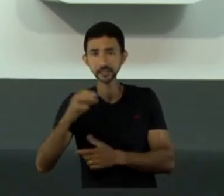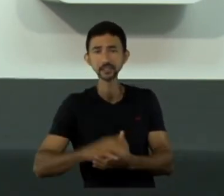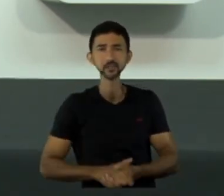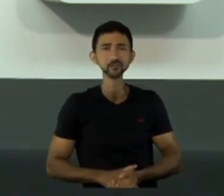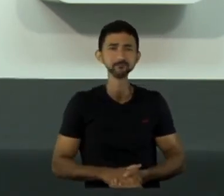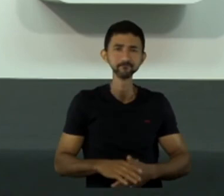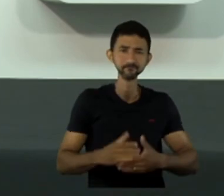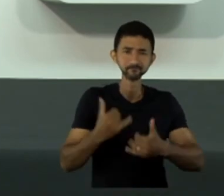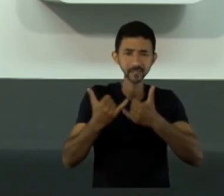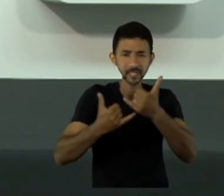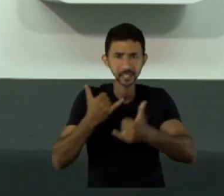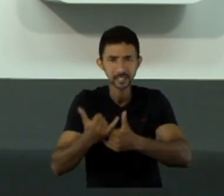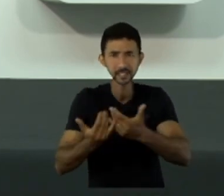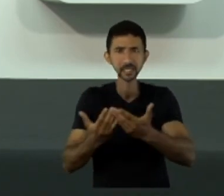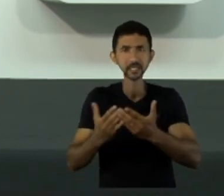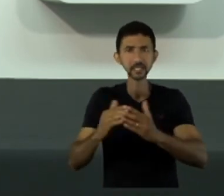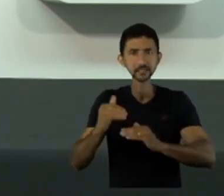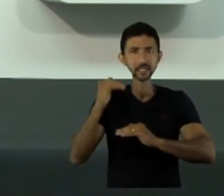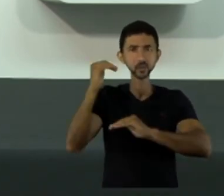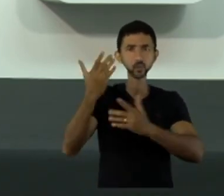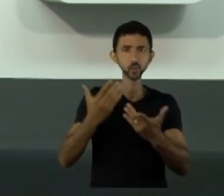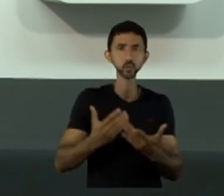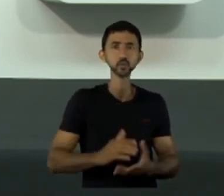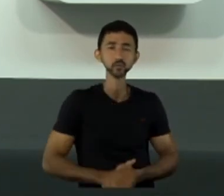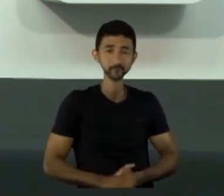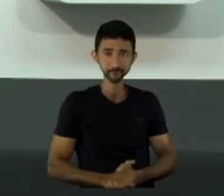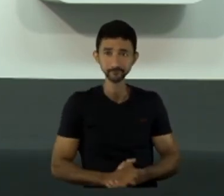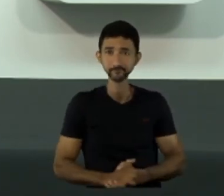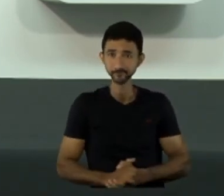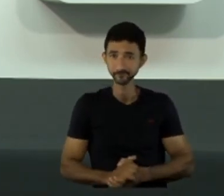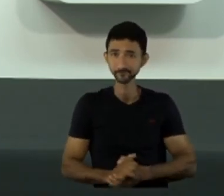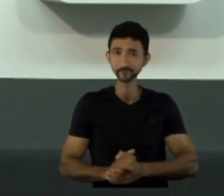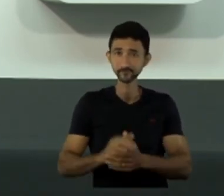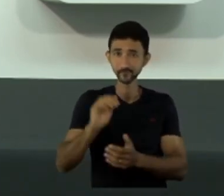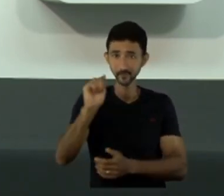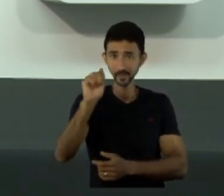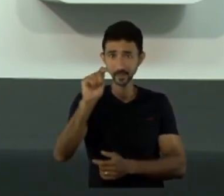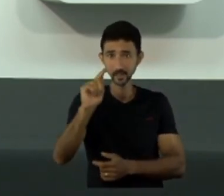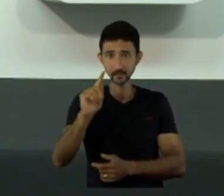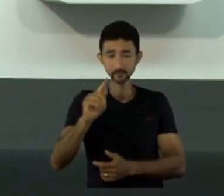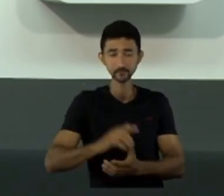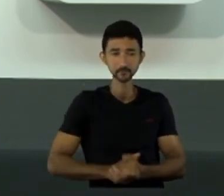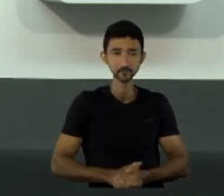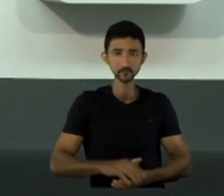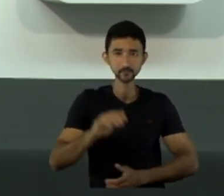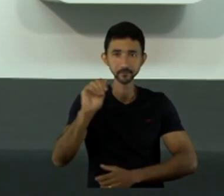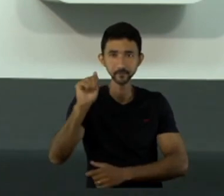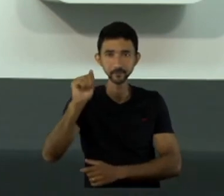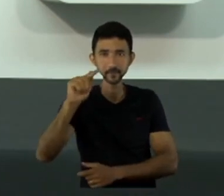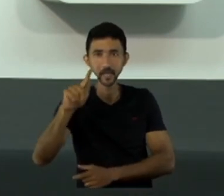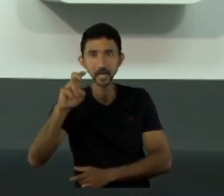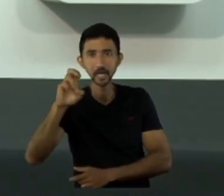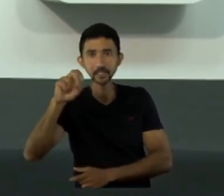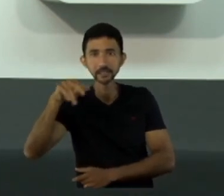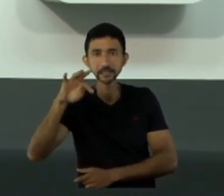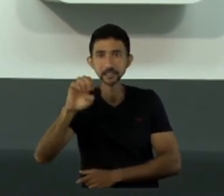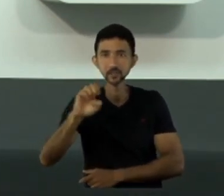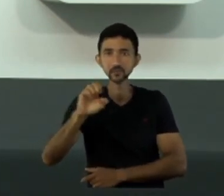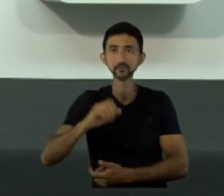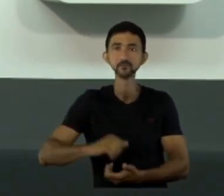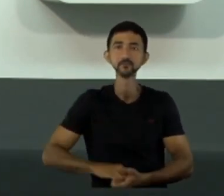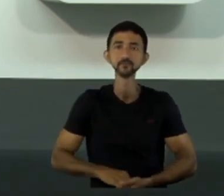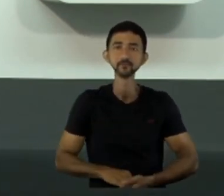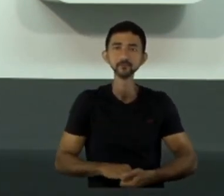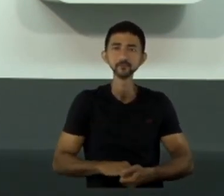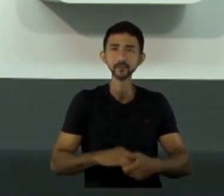Então, criança, adulto, jovem, a gente acaba utilizando o a gente quando a gente também está falando sobre o nós. Mas